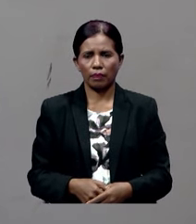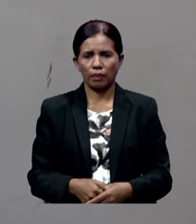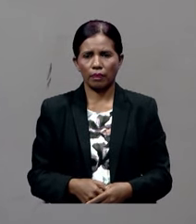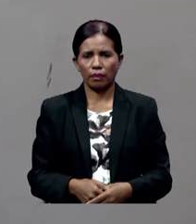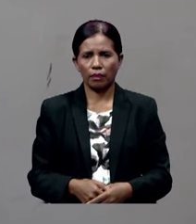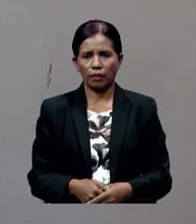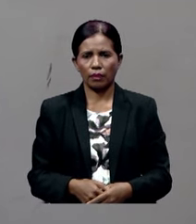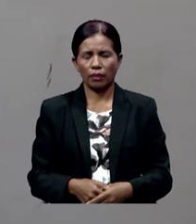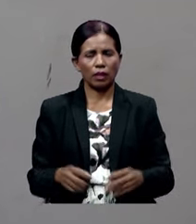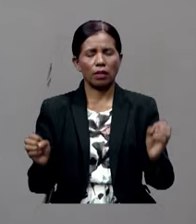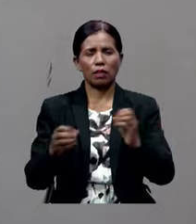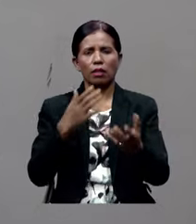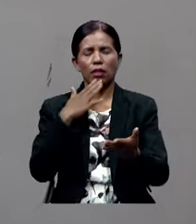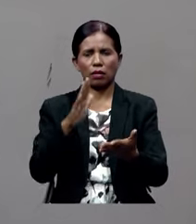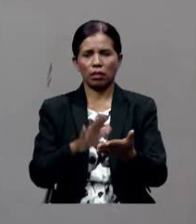na de um dia